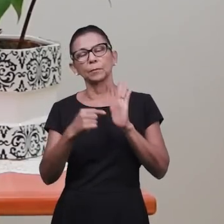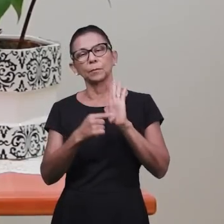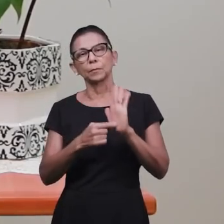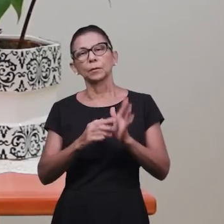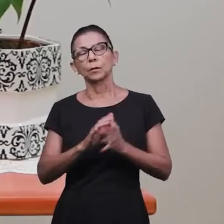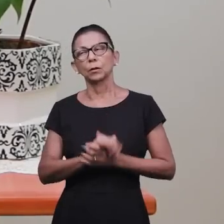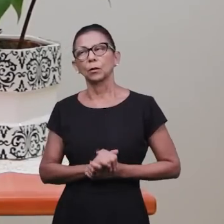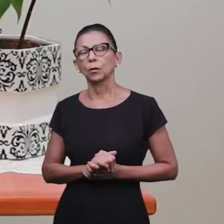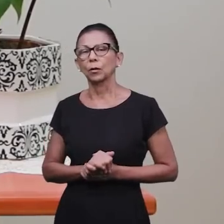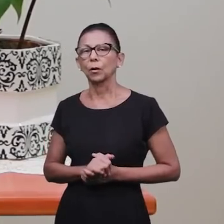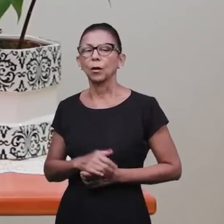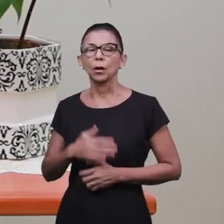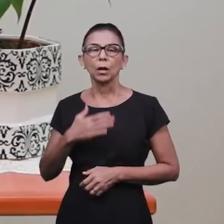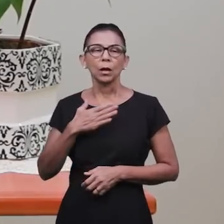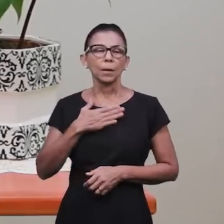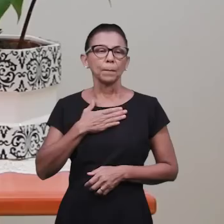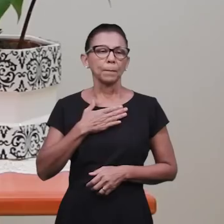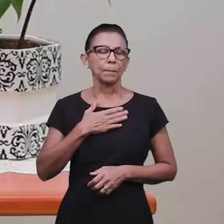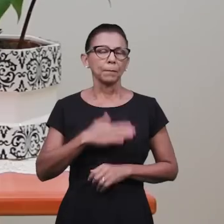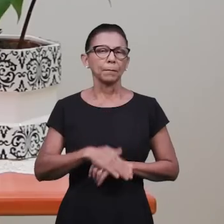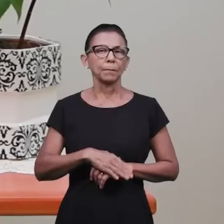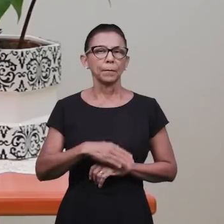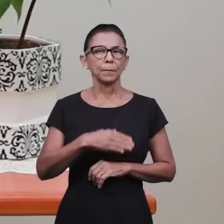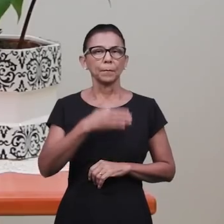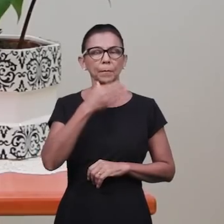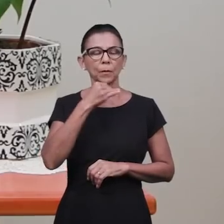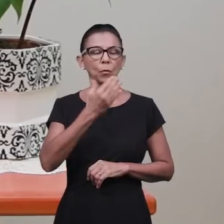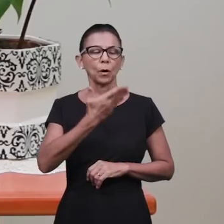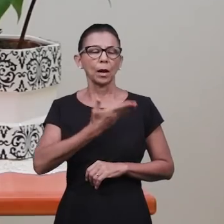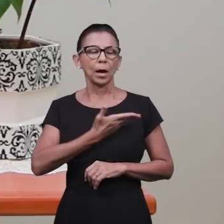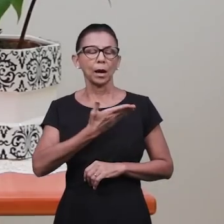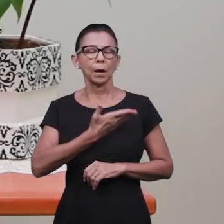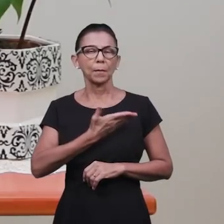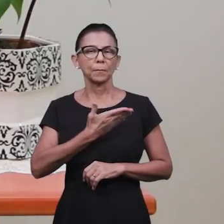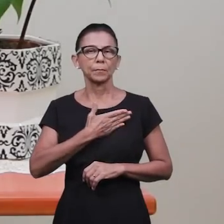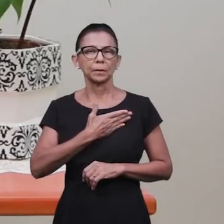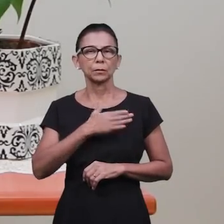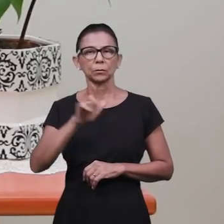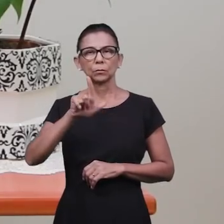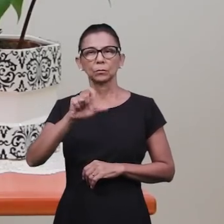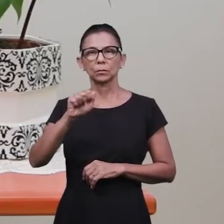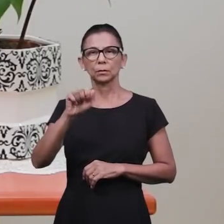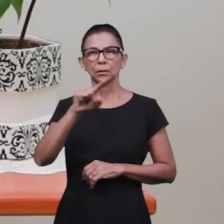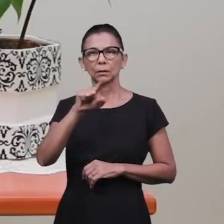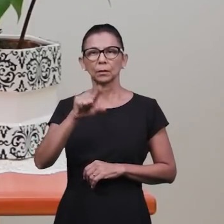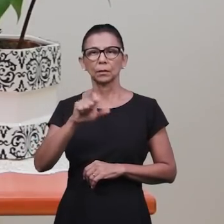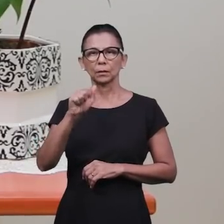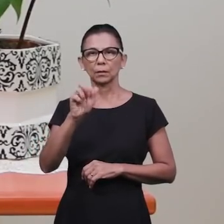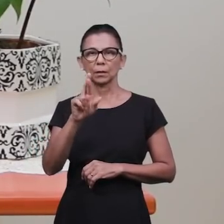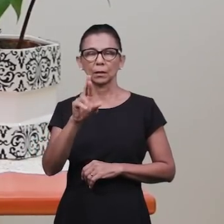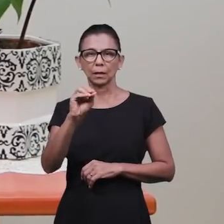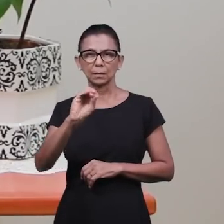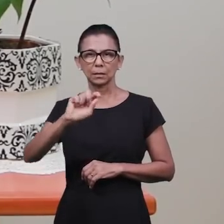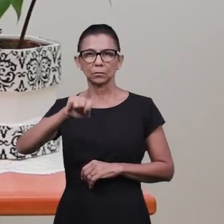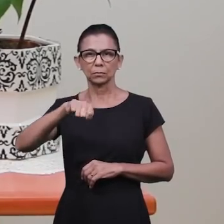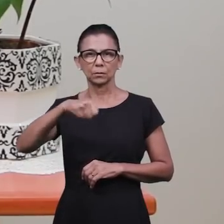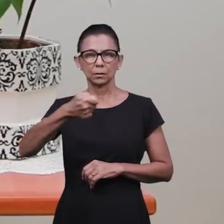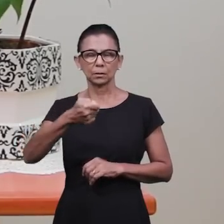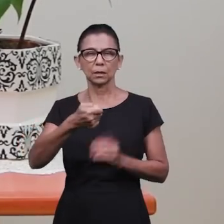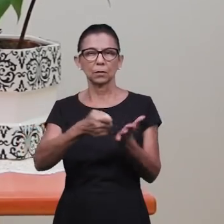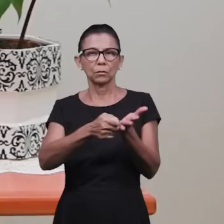Ele falou assim desta maneira: meu amigo Lázaro dorme e eu vou despertá-lo do seu sono.